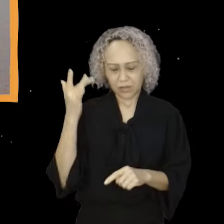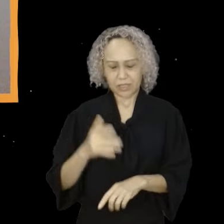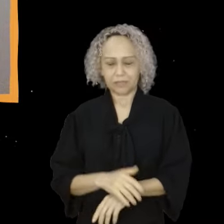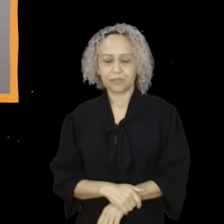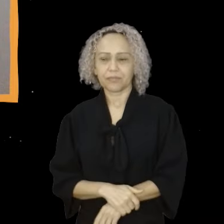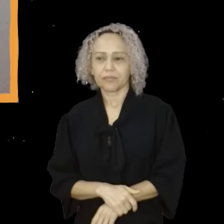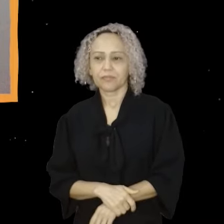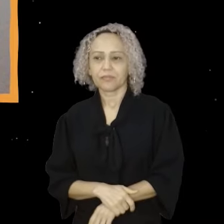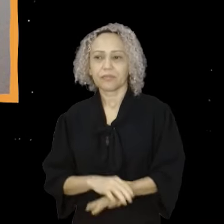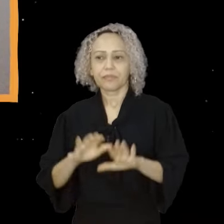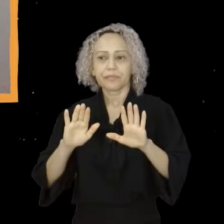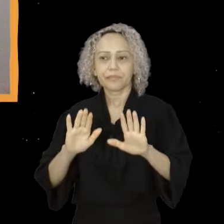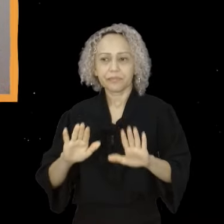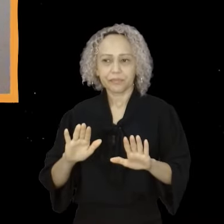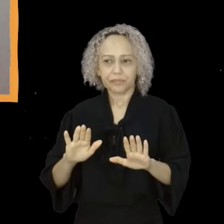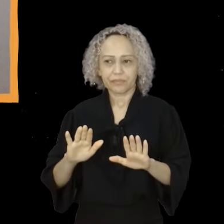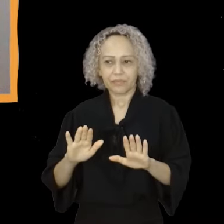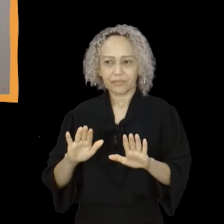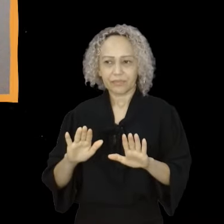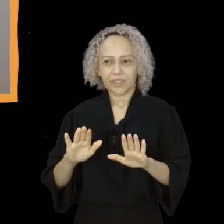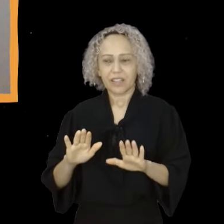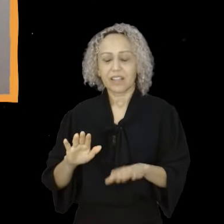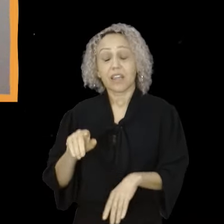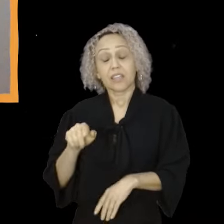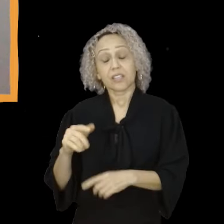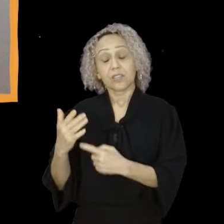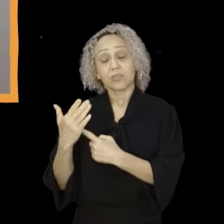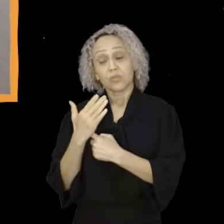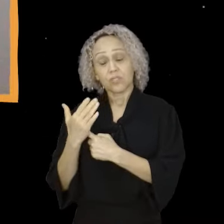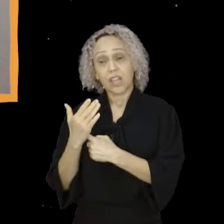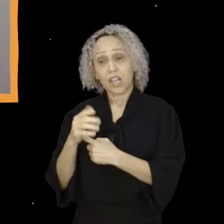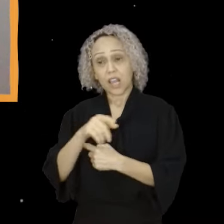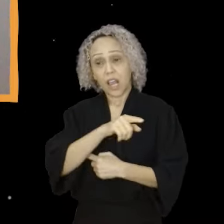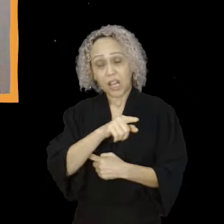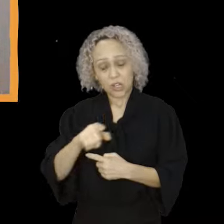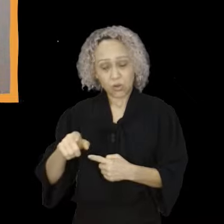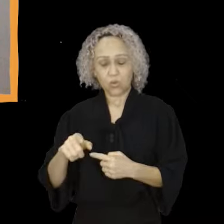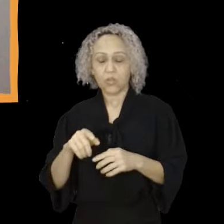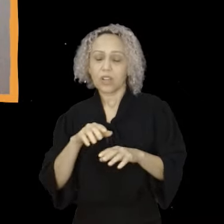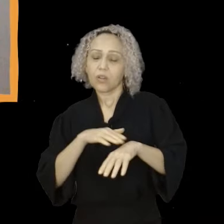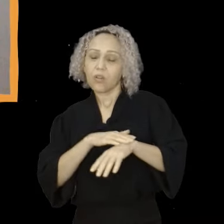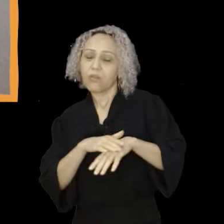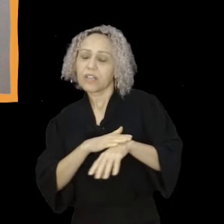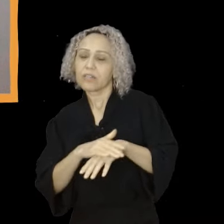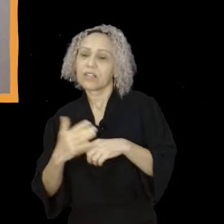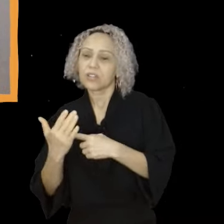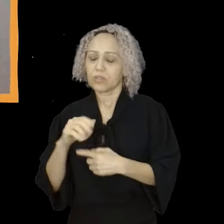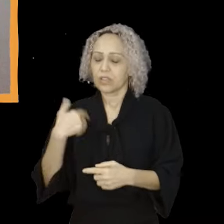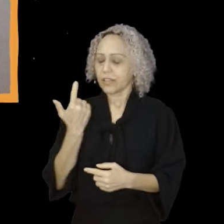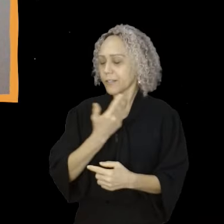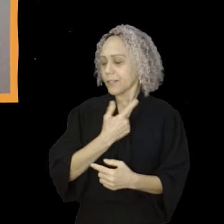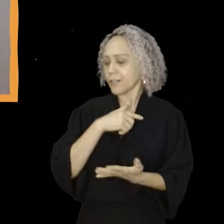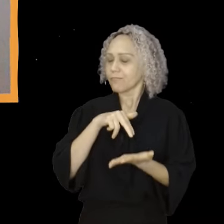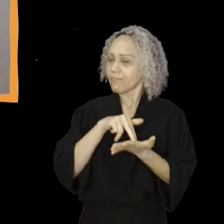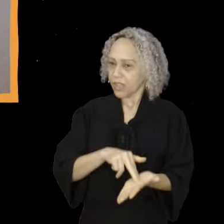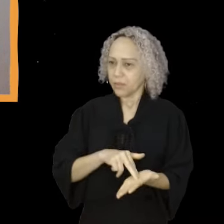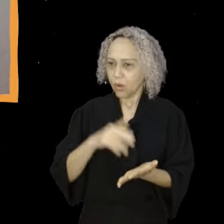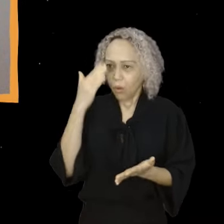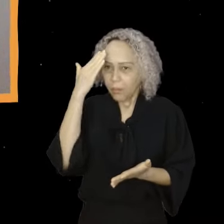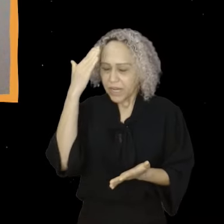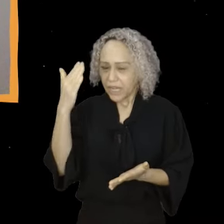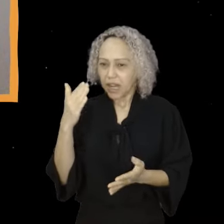Isso ajuda a gente se manter no rumo e no prumo. Obrigada demais, gente. Até o próximo programa. Sempre domingo, às 5